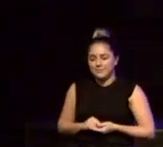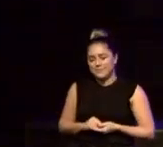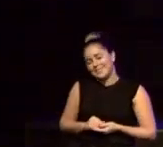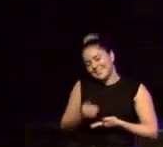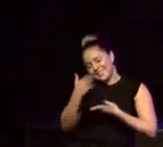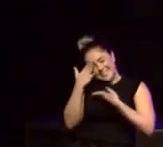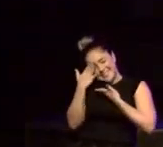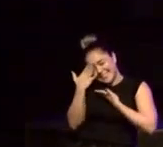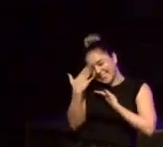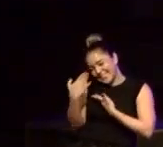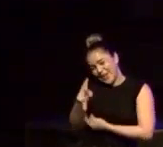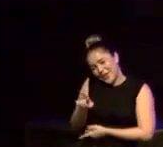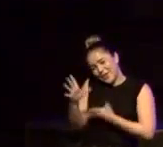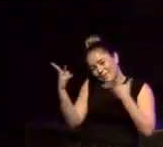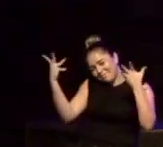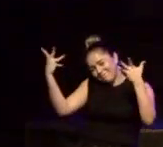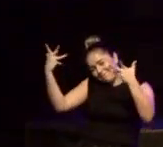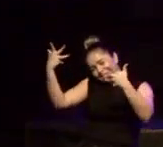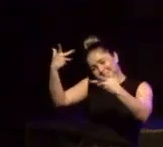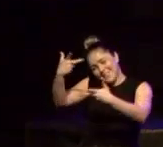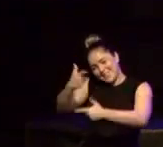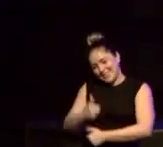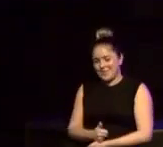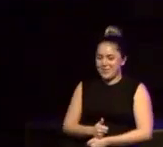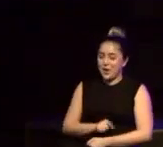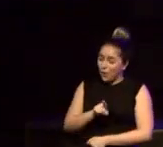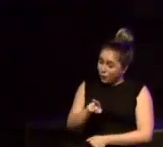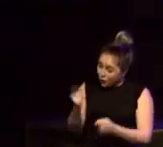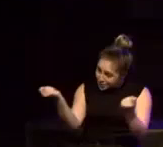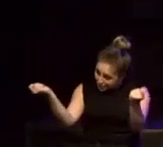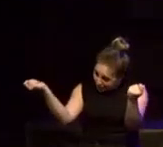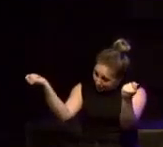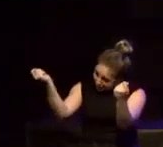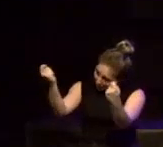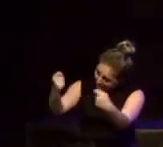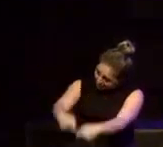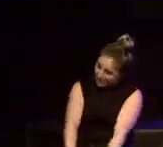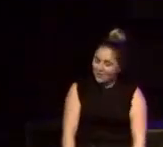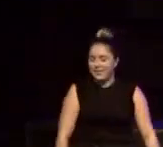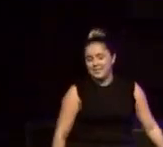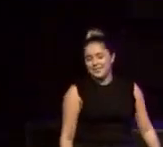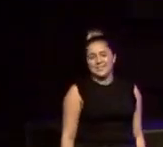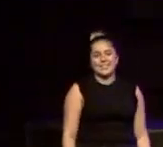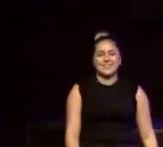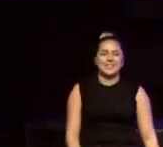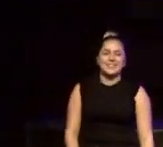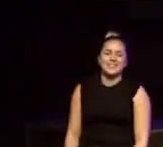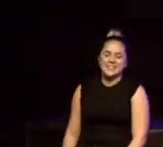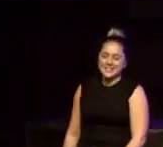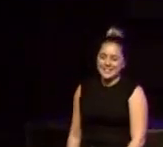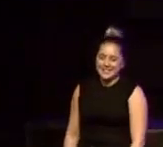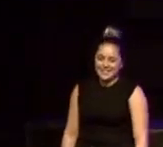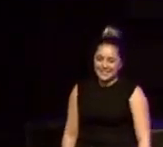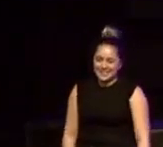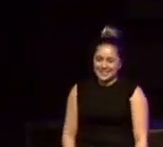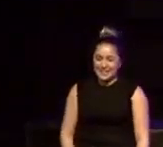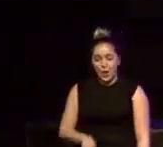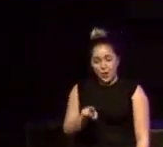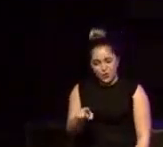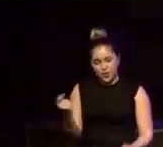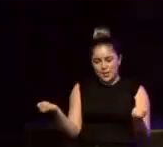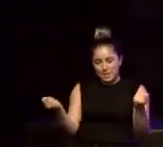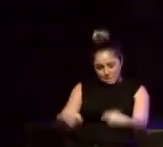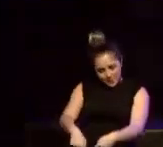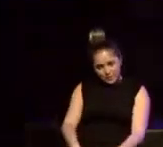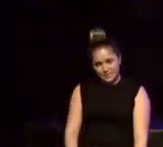Obrigado, Priscila, obrigado a todos os irmãos que fazem esse milagre acontecer domingo após domingo.